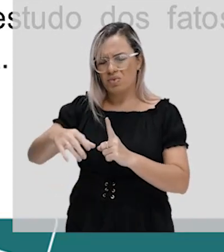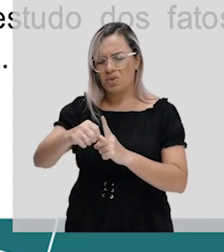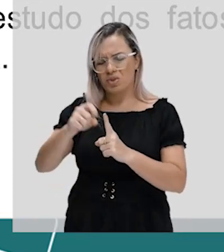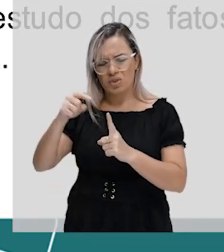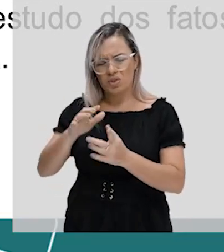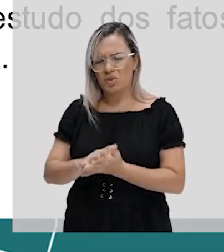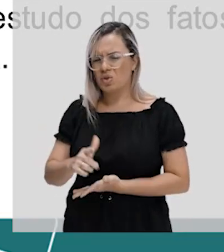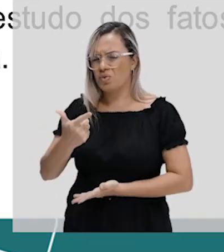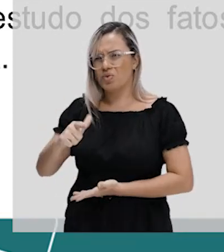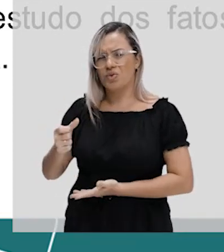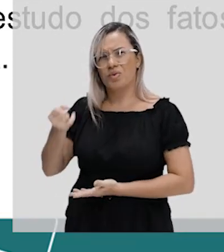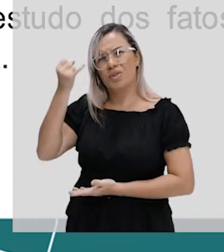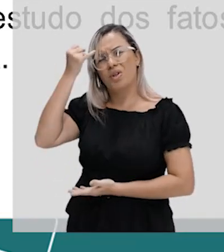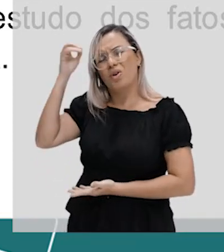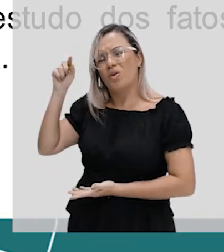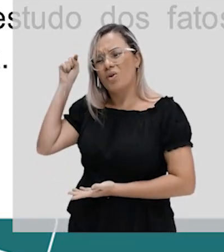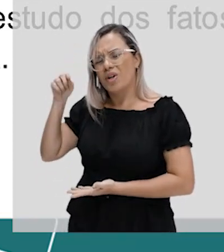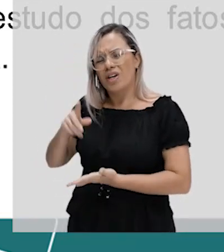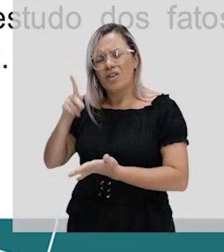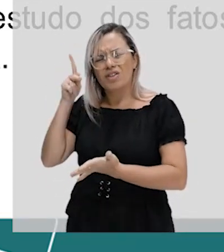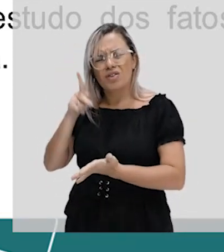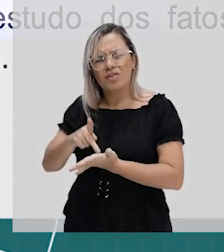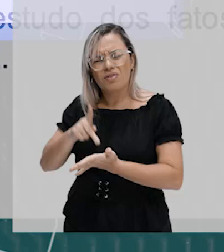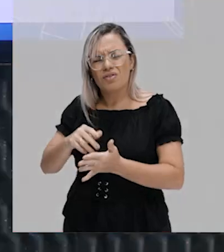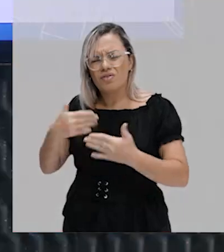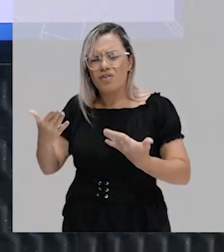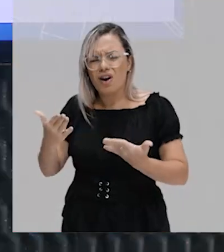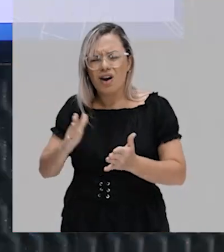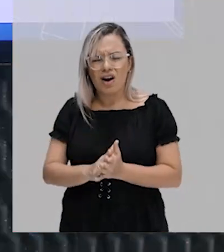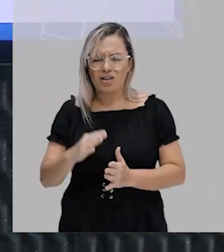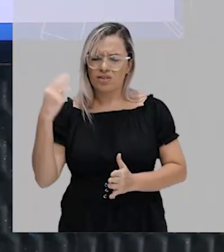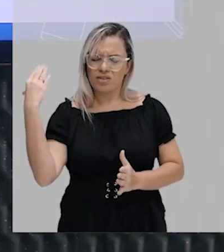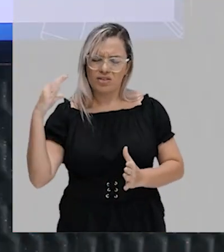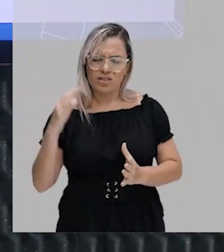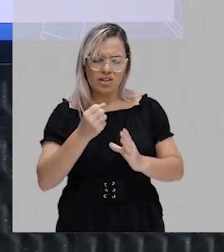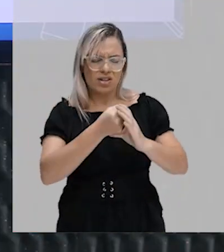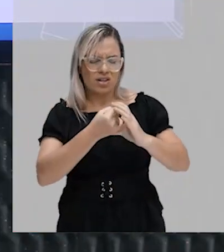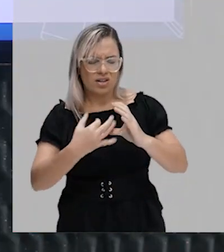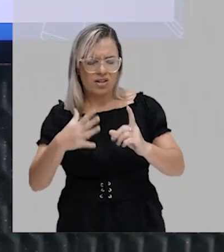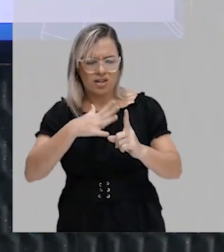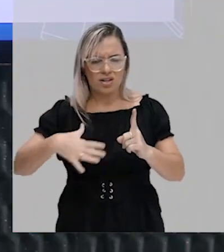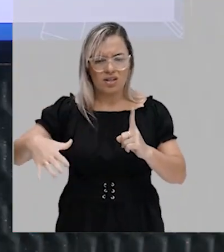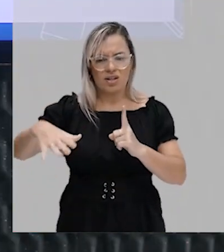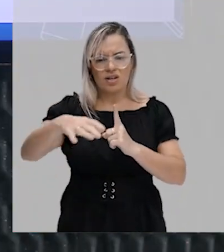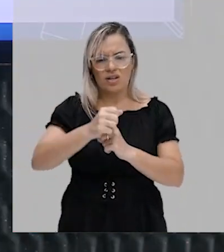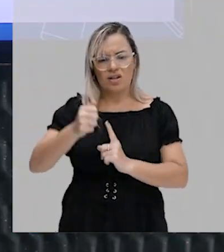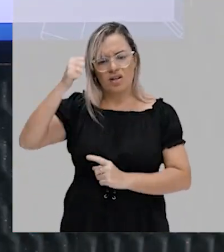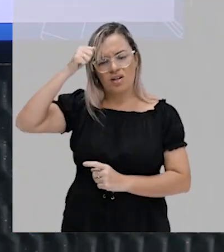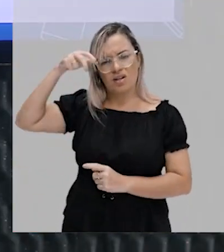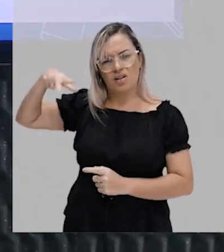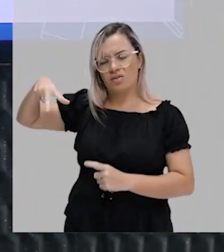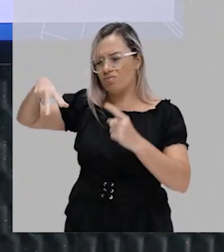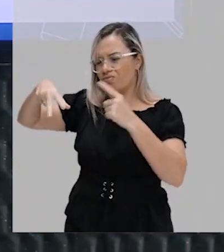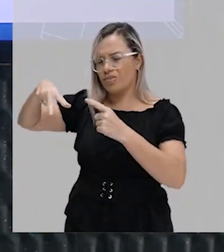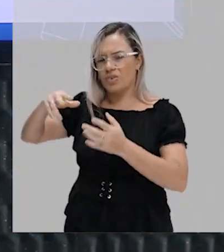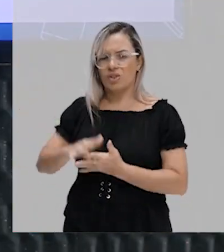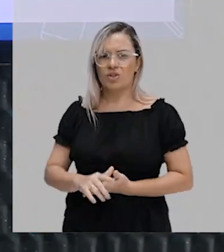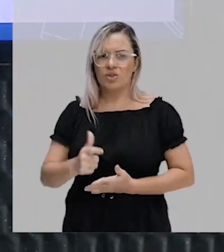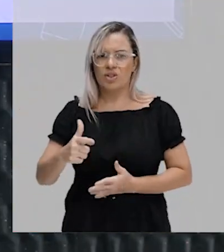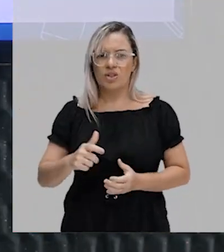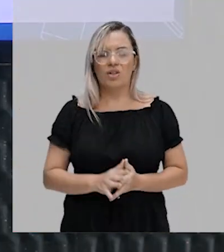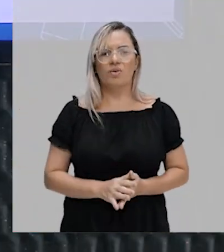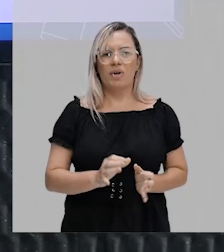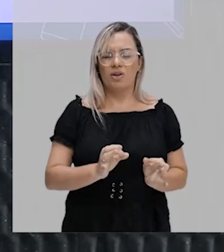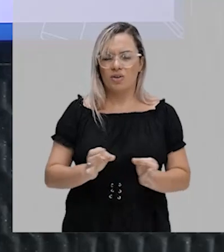de fato a sociologia, do seu caráter científico. Com Augusto Comte isso fica meio aberto ainda, não fica bem definido.